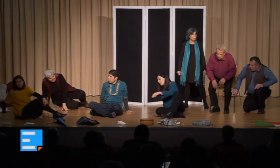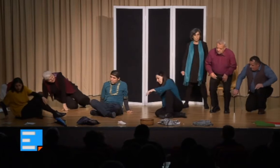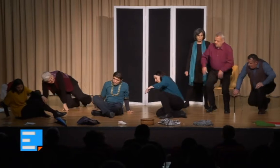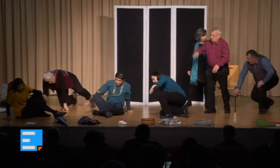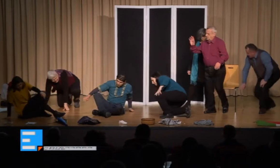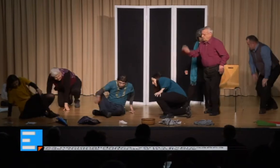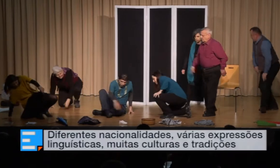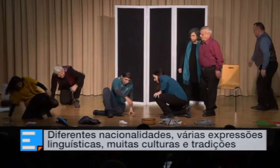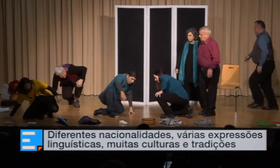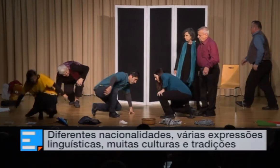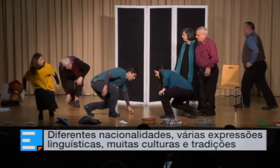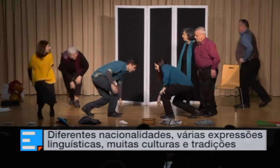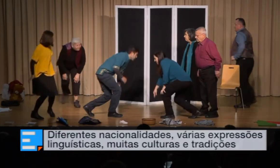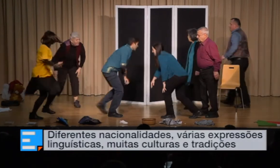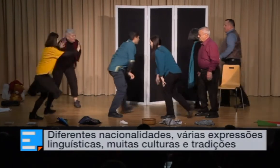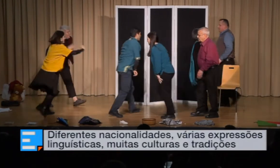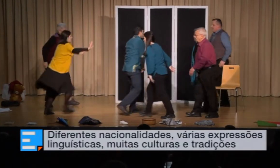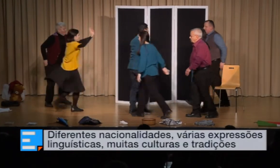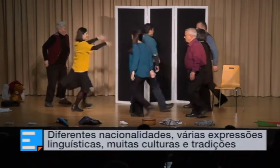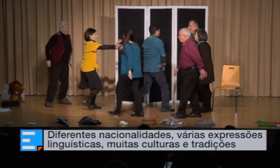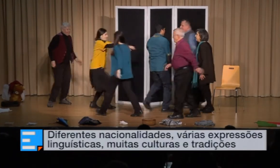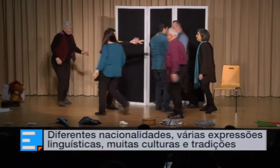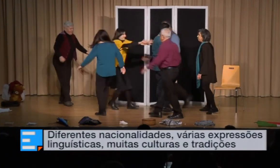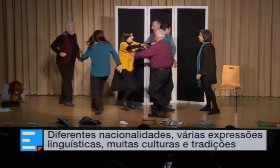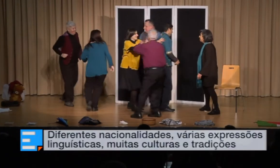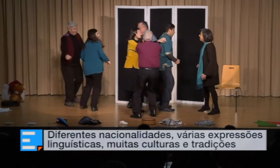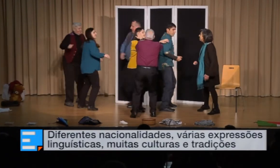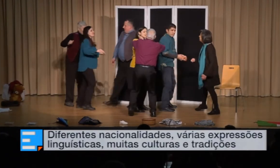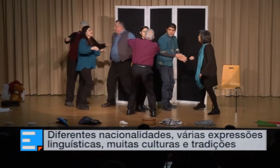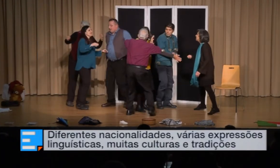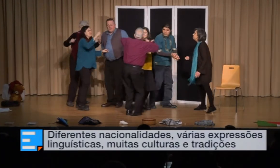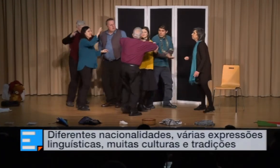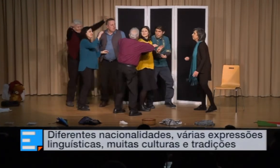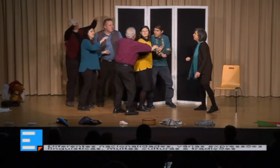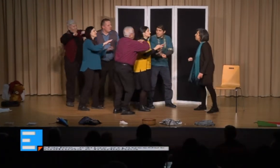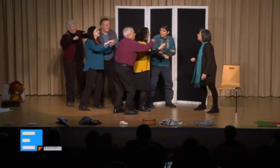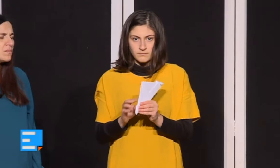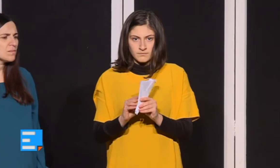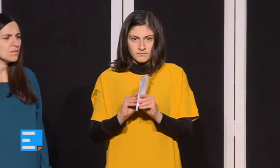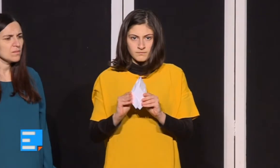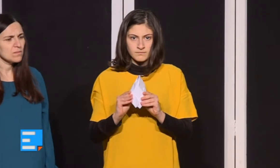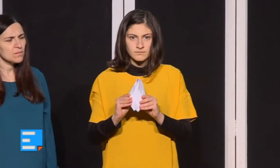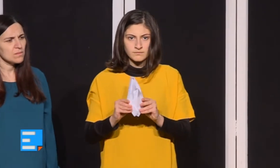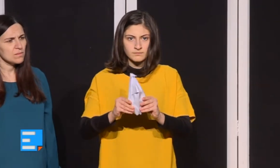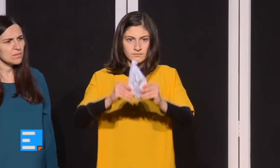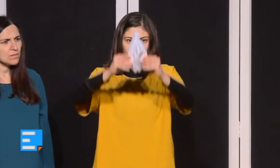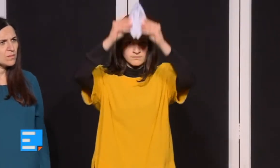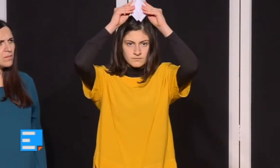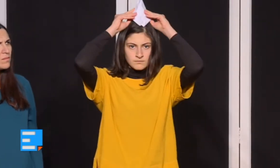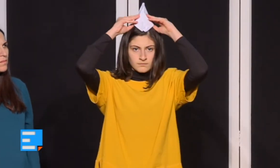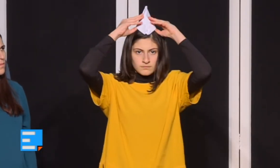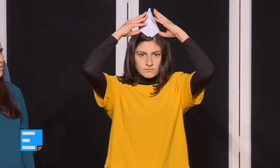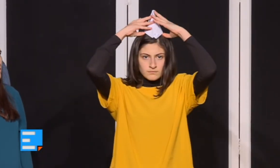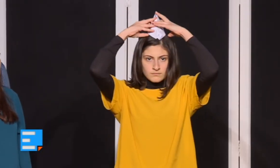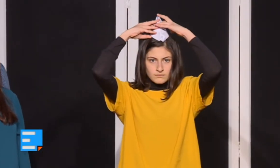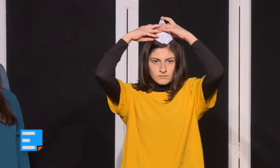diferentes nacionalidades, várias expressões linguísticas, muitas culturas e tradições. É essa diversidade que